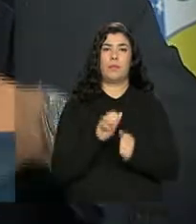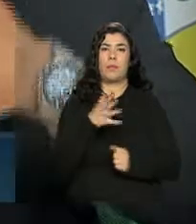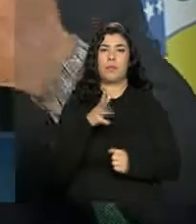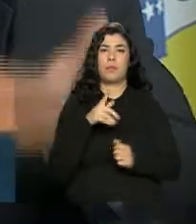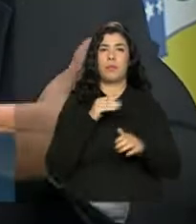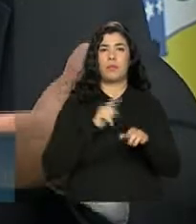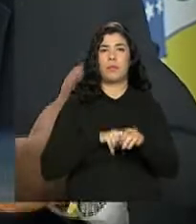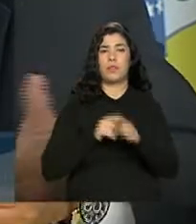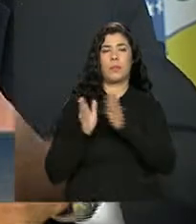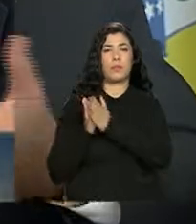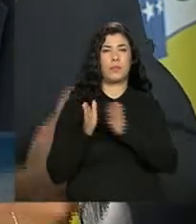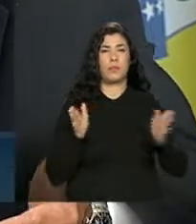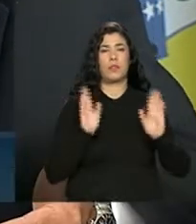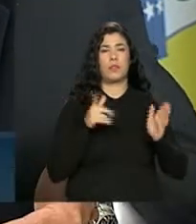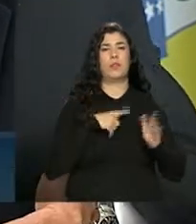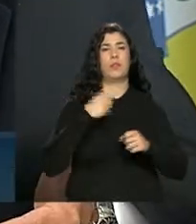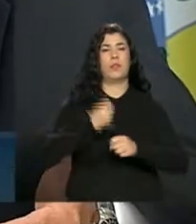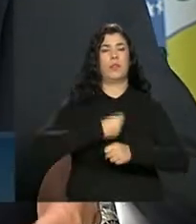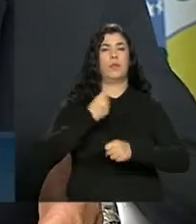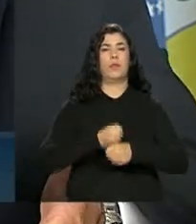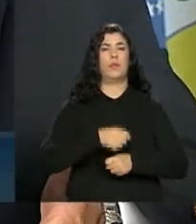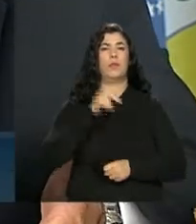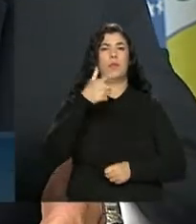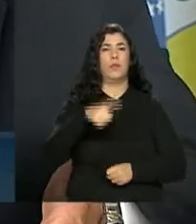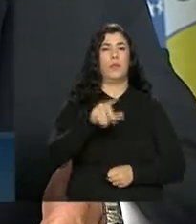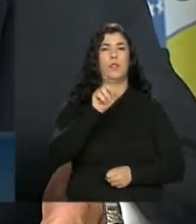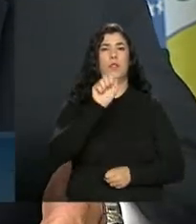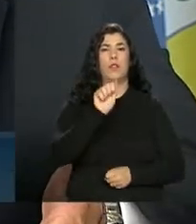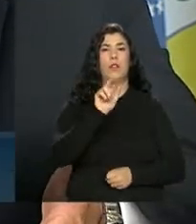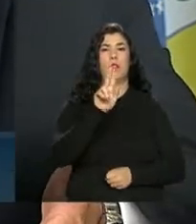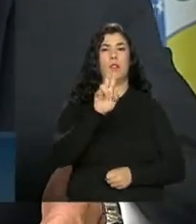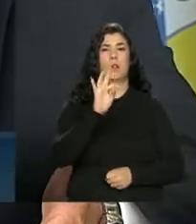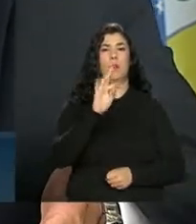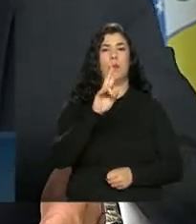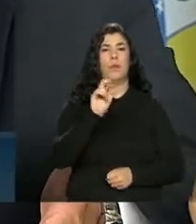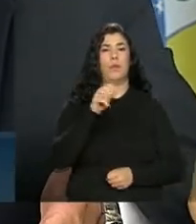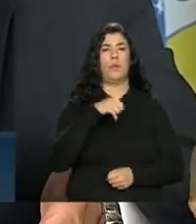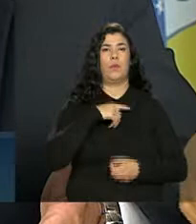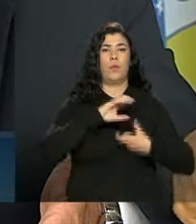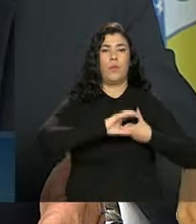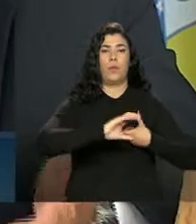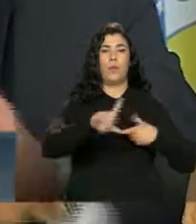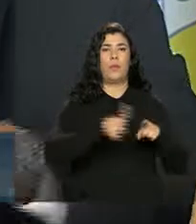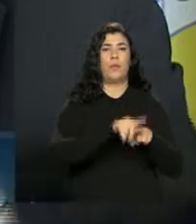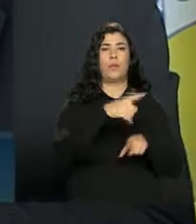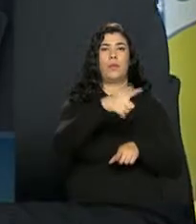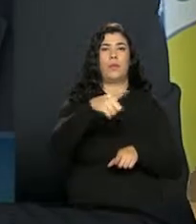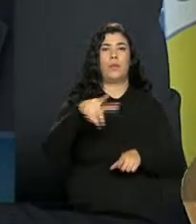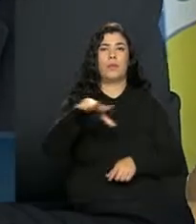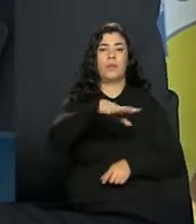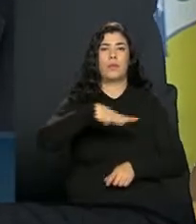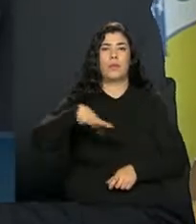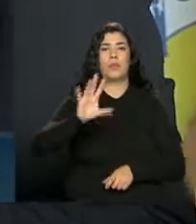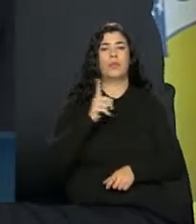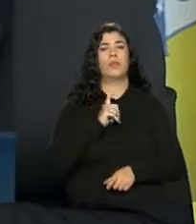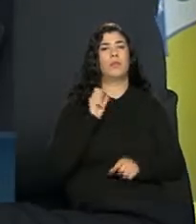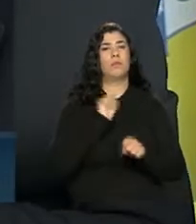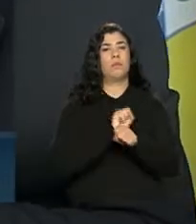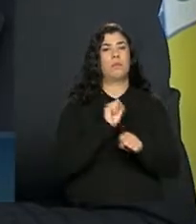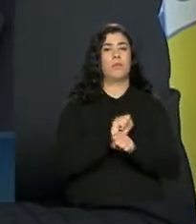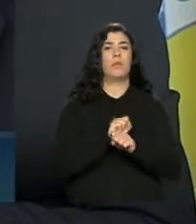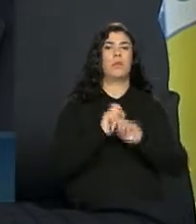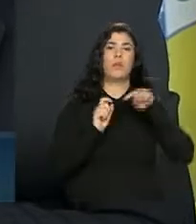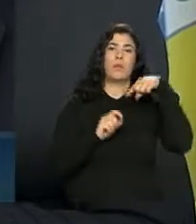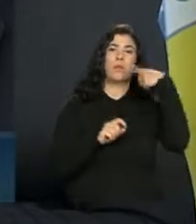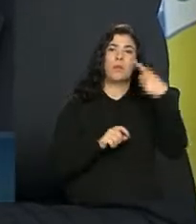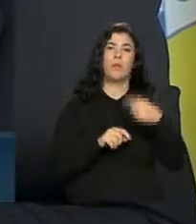aí nós estamos já construindo adutoras EA questão estruturante nessas outras regiões que ficaram prontas no